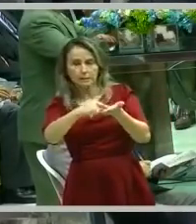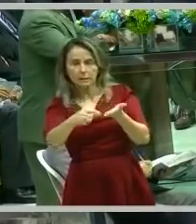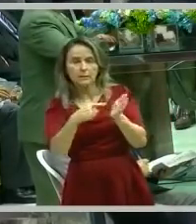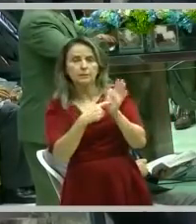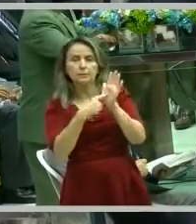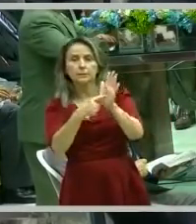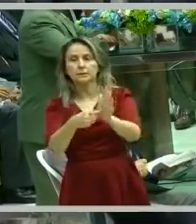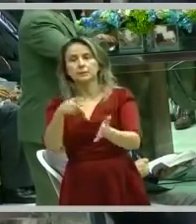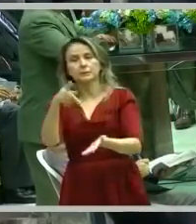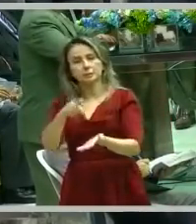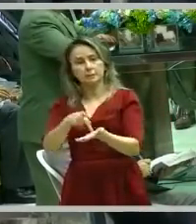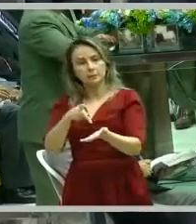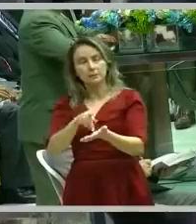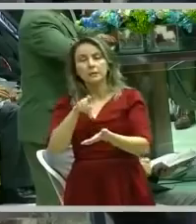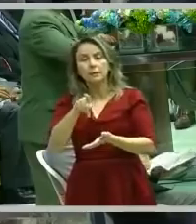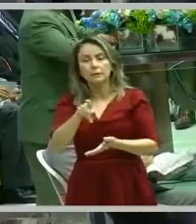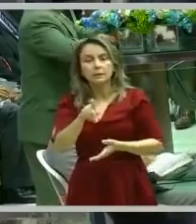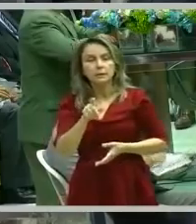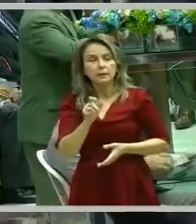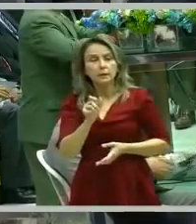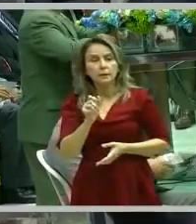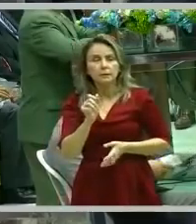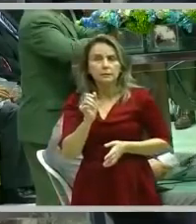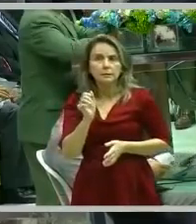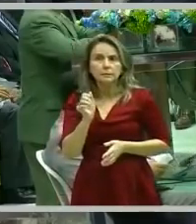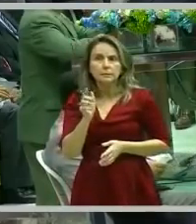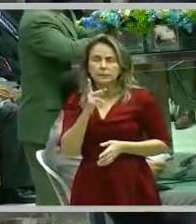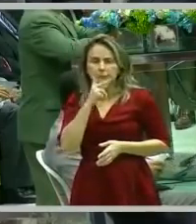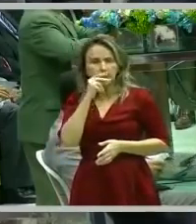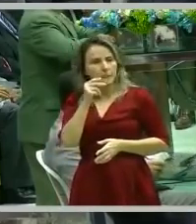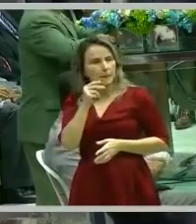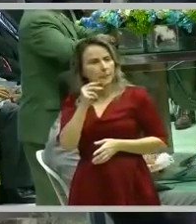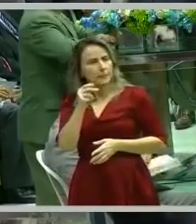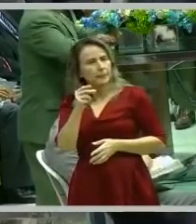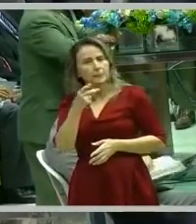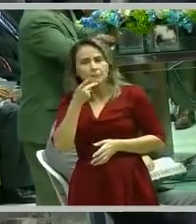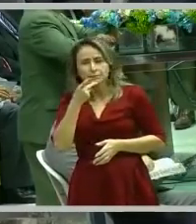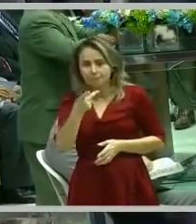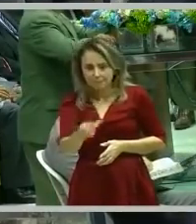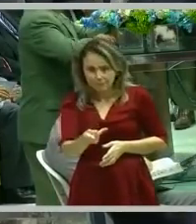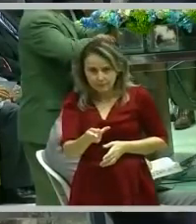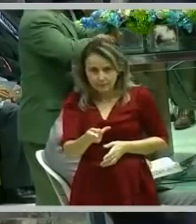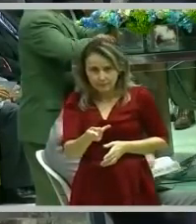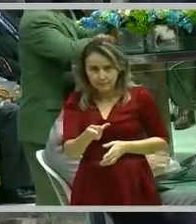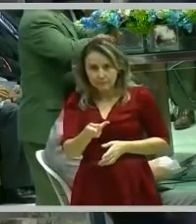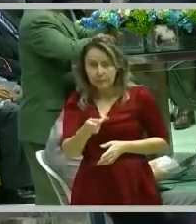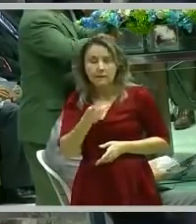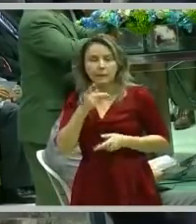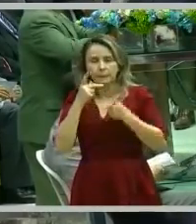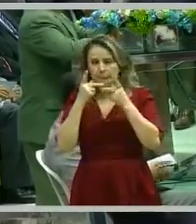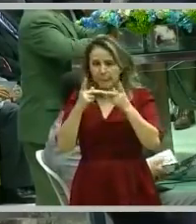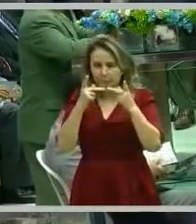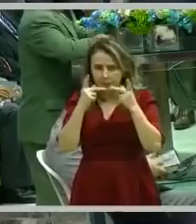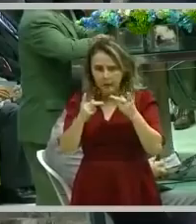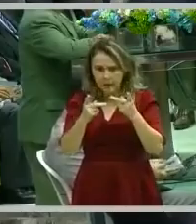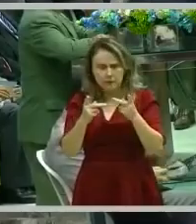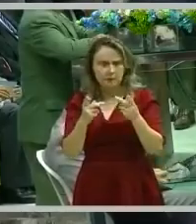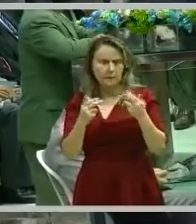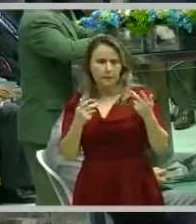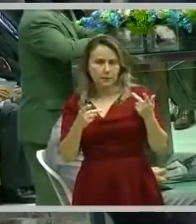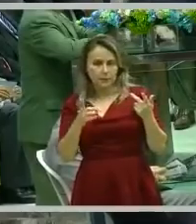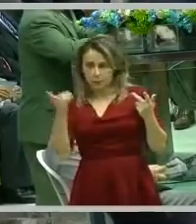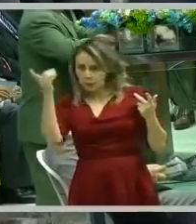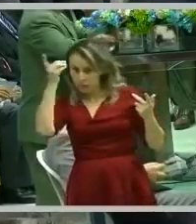verdade de Deus a alguém, você está sendo, de certa forma, o quê? Profeta, quando você fala a palavra, você está profetizando. Não é o